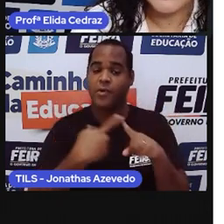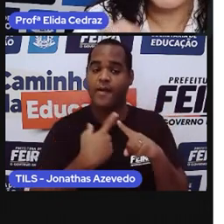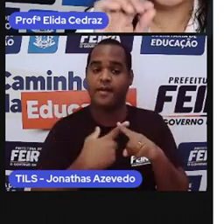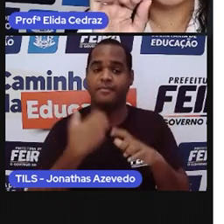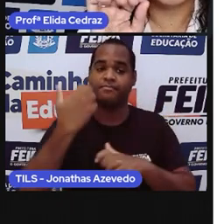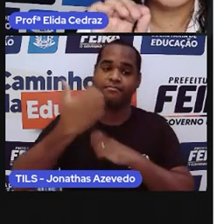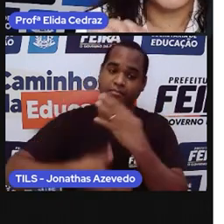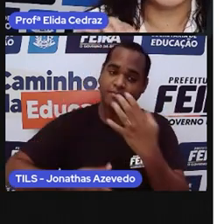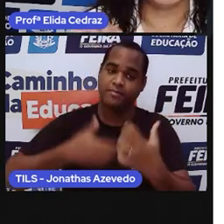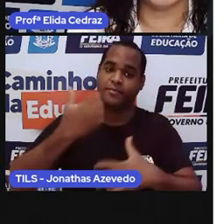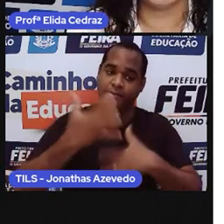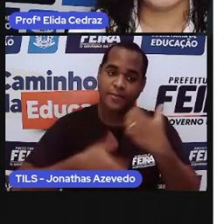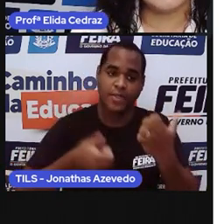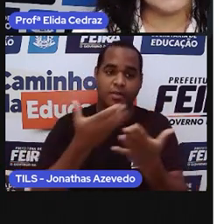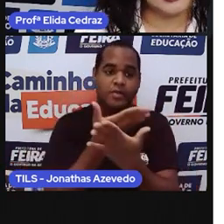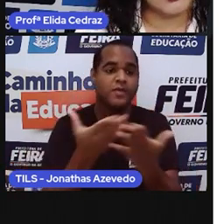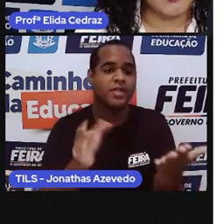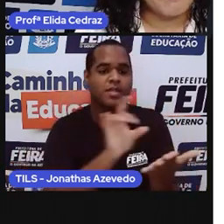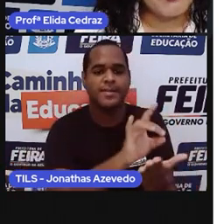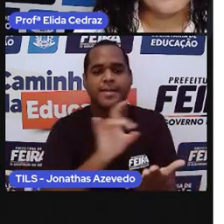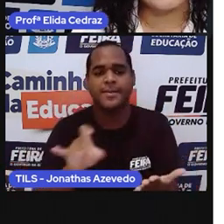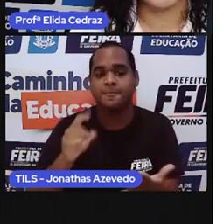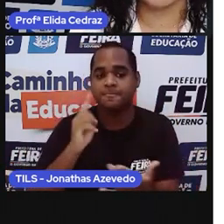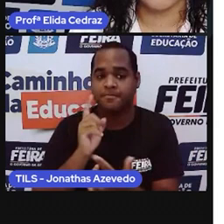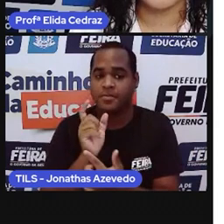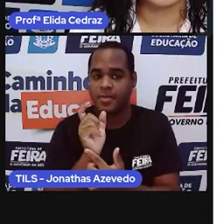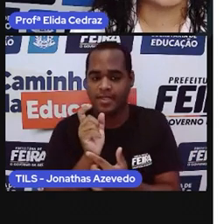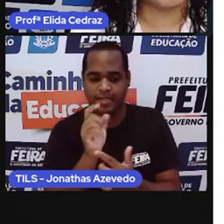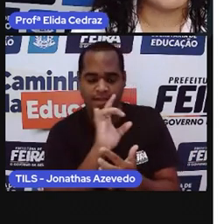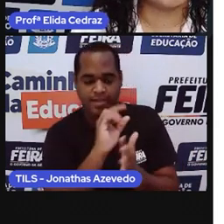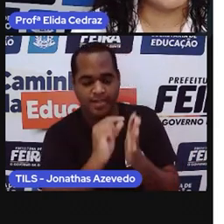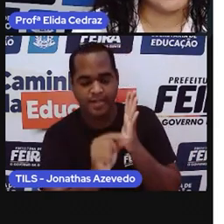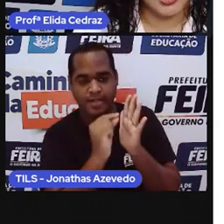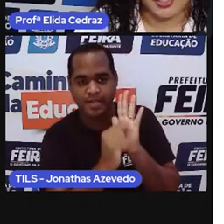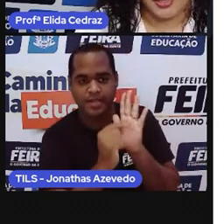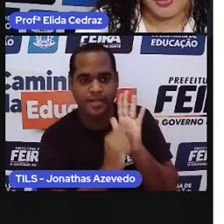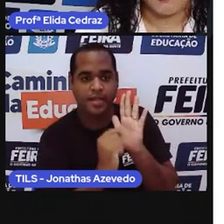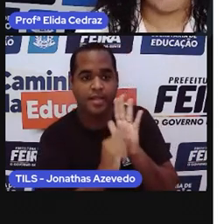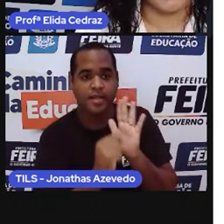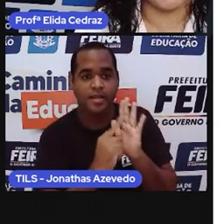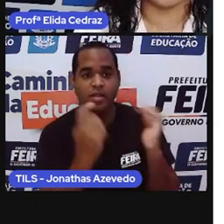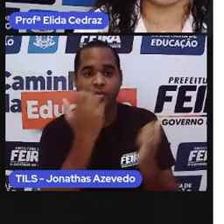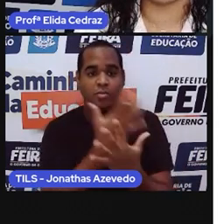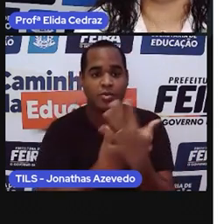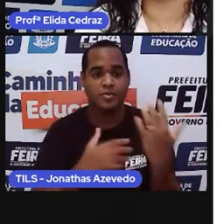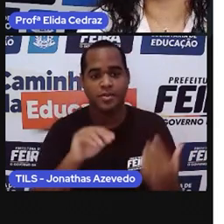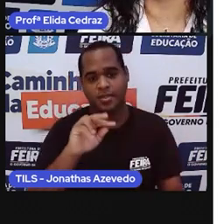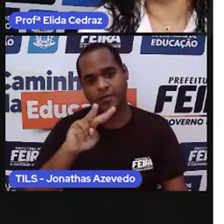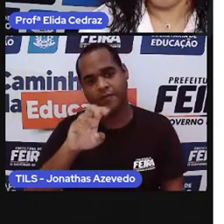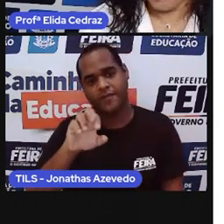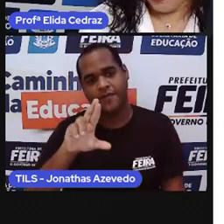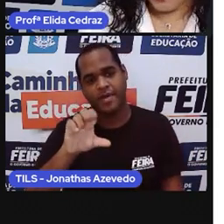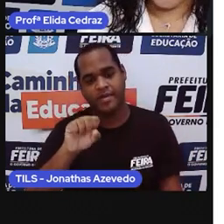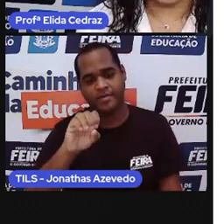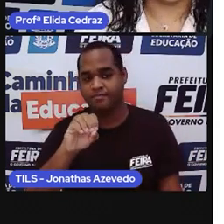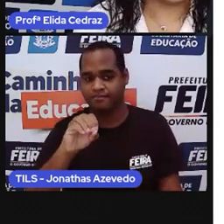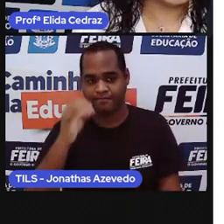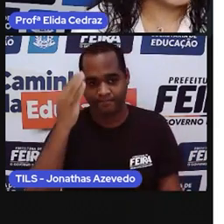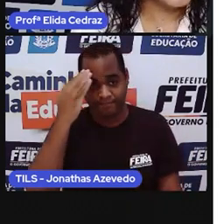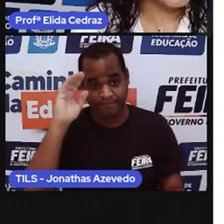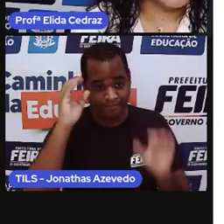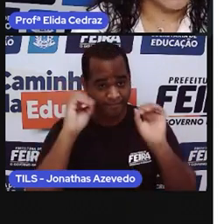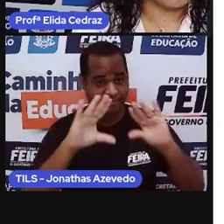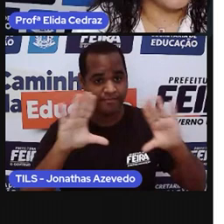vocês que cada linha de uma música nós chamamos de versos.